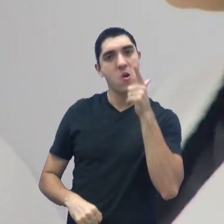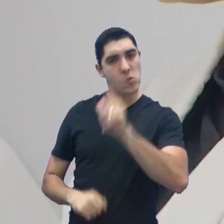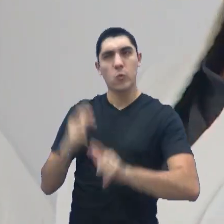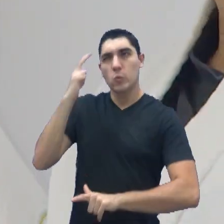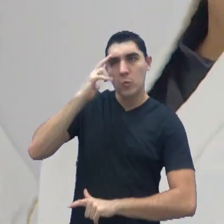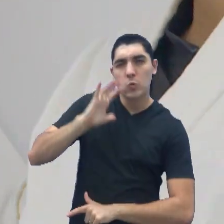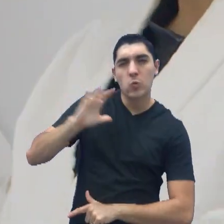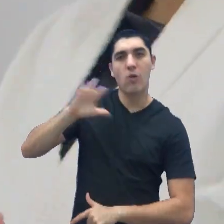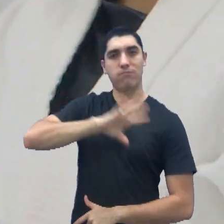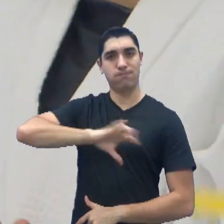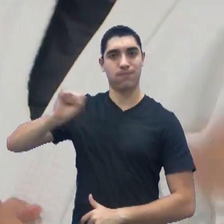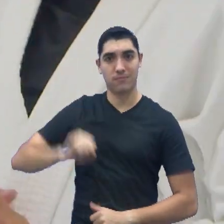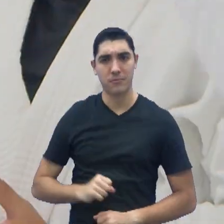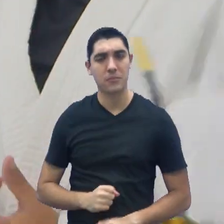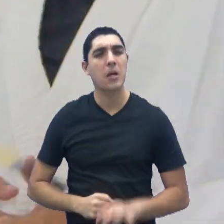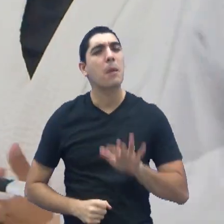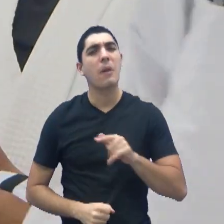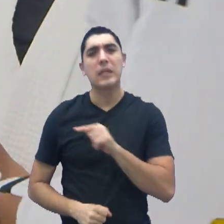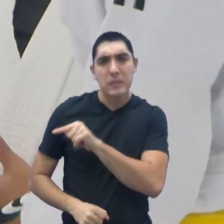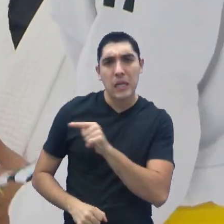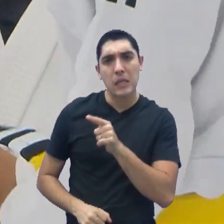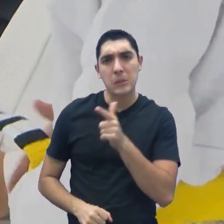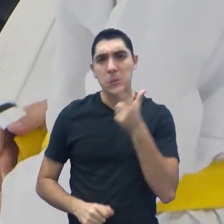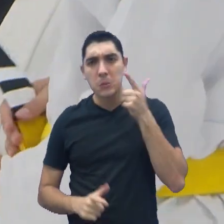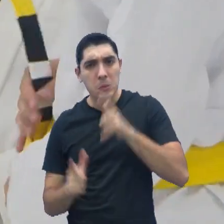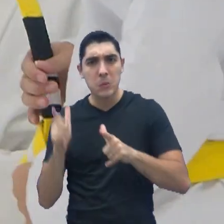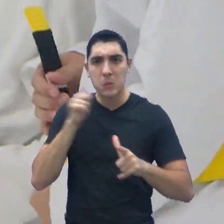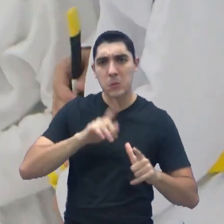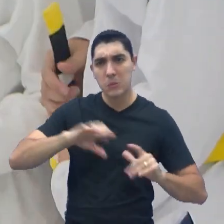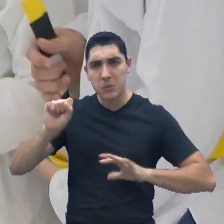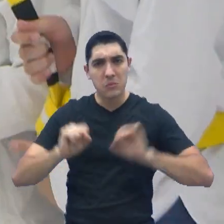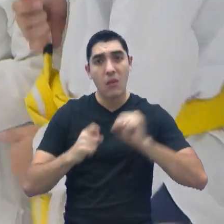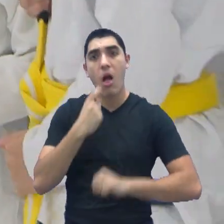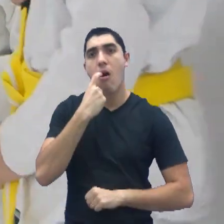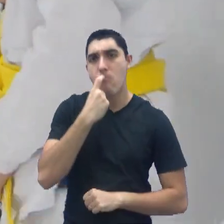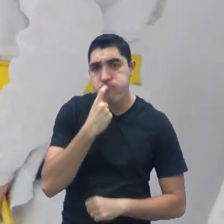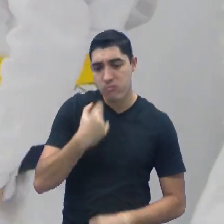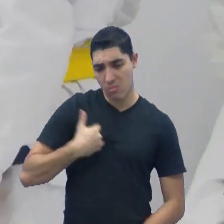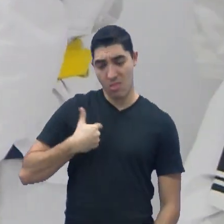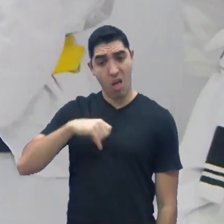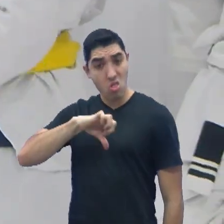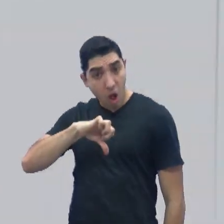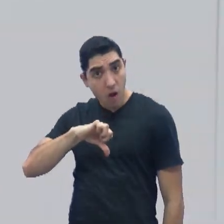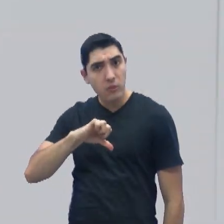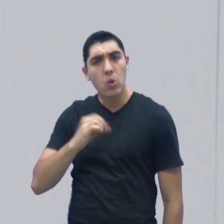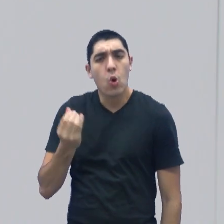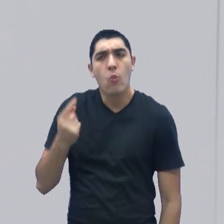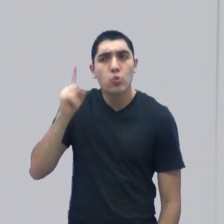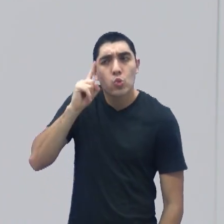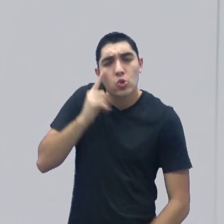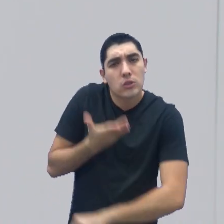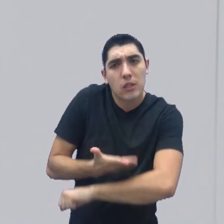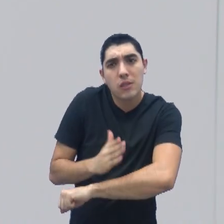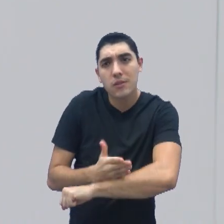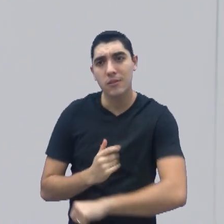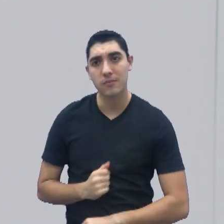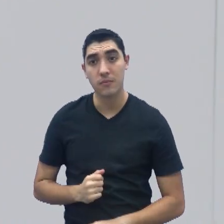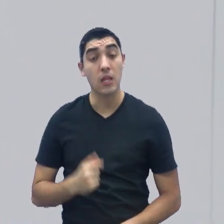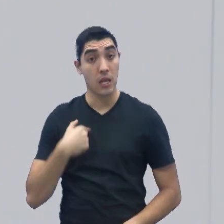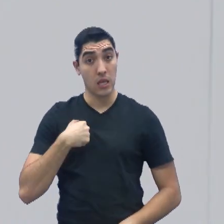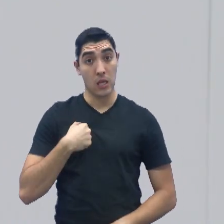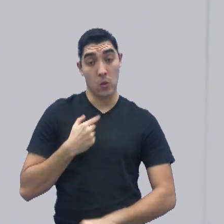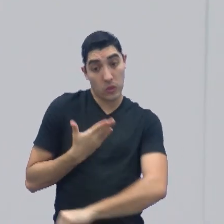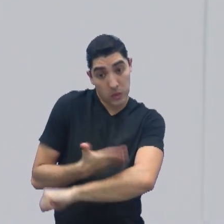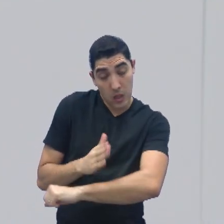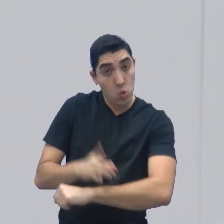Mas e como é a rotina de um multicampeão de jiu-jitsu com apenas 9 anos de idade? Eu treino de segunda a